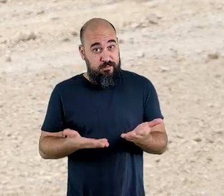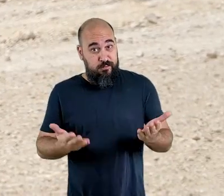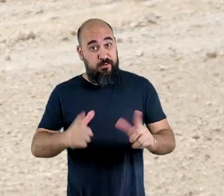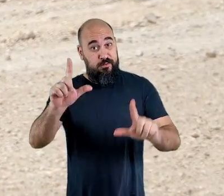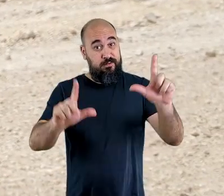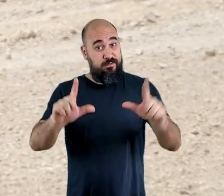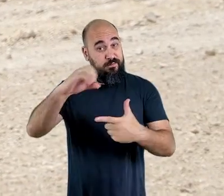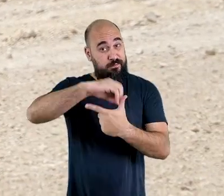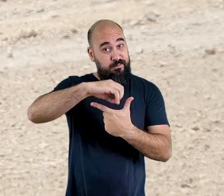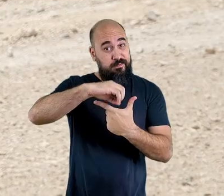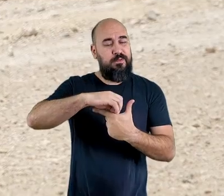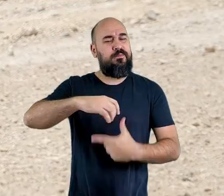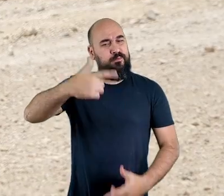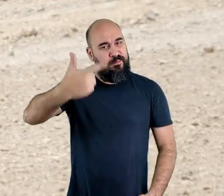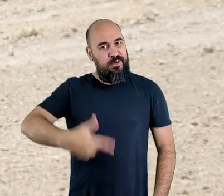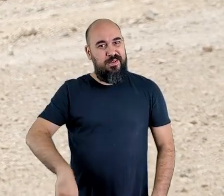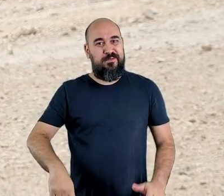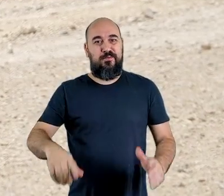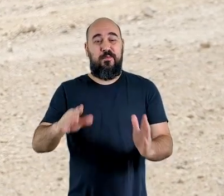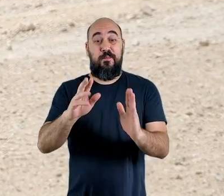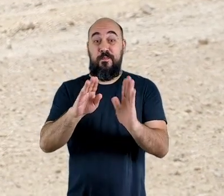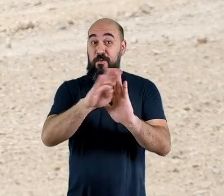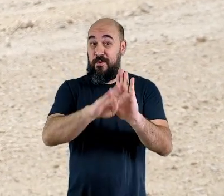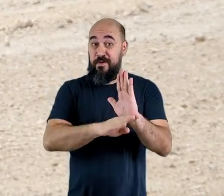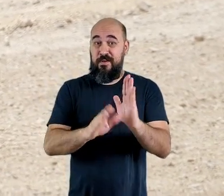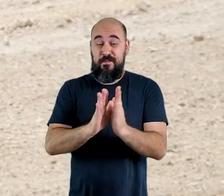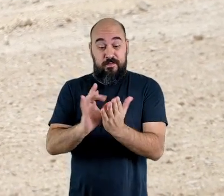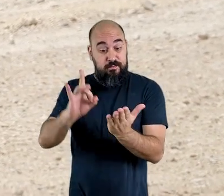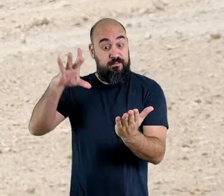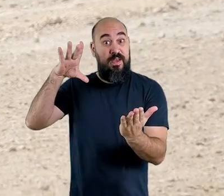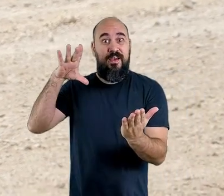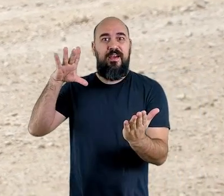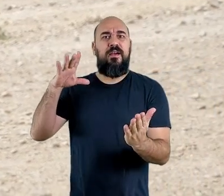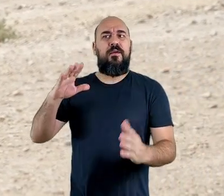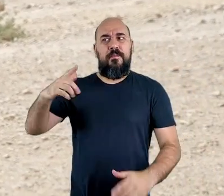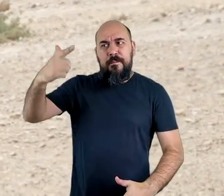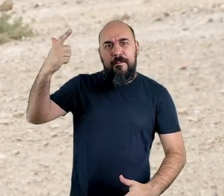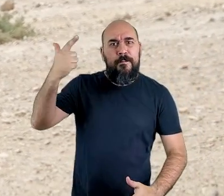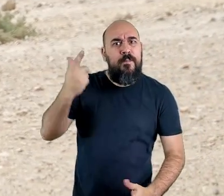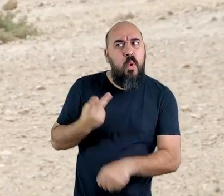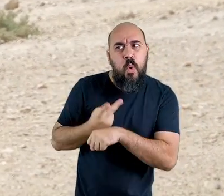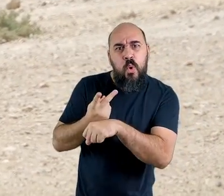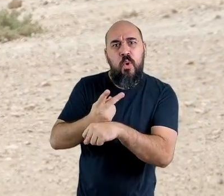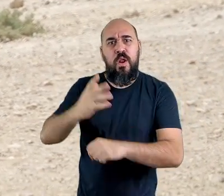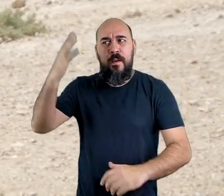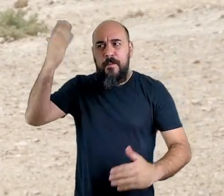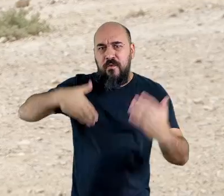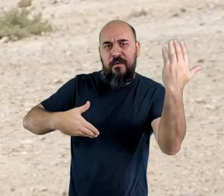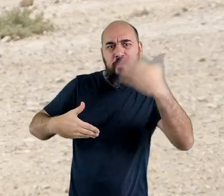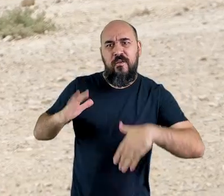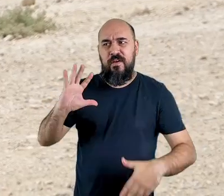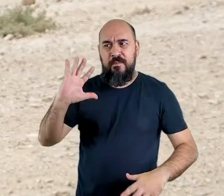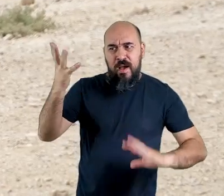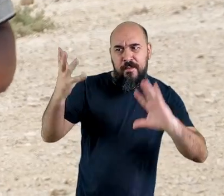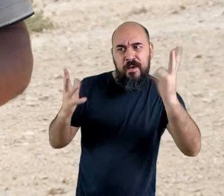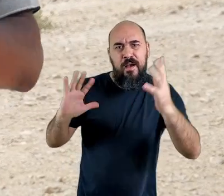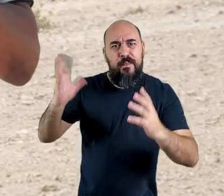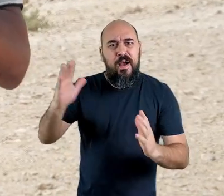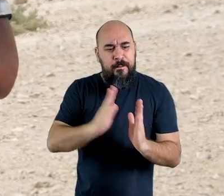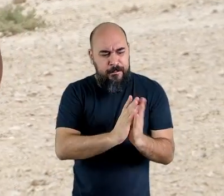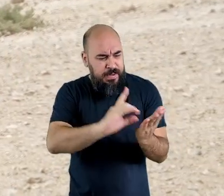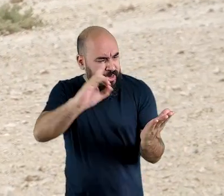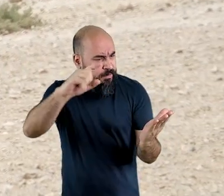Começa agora pela TV Novo Tempo mais um programa Evidências na busca de fatos que comprovem a veracidade histórica da Bíblia Sagrada. A nossa equipe